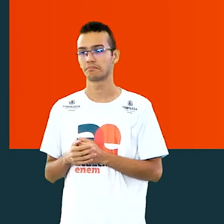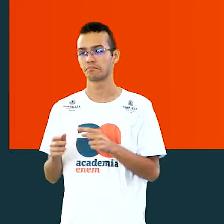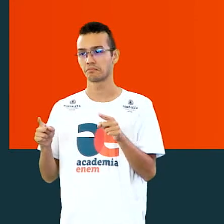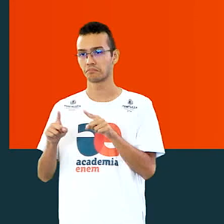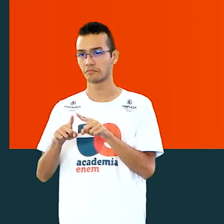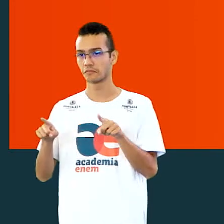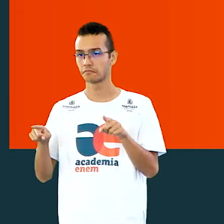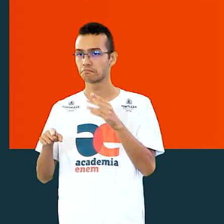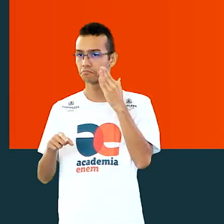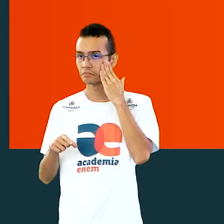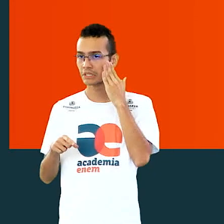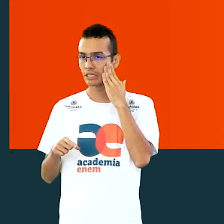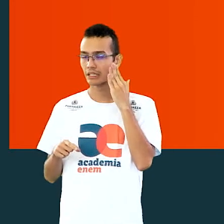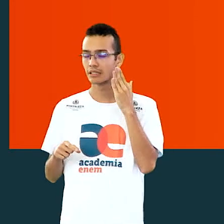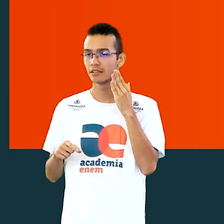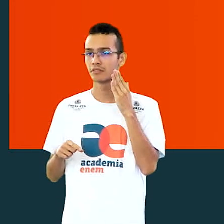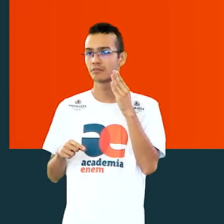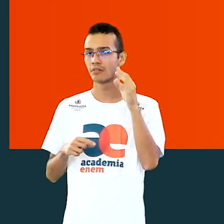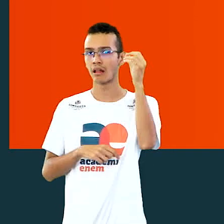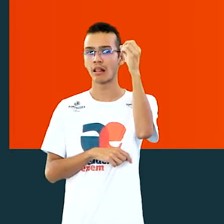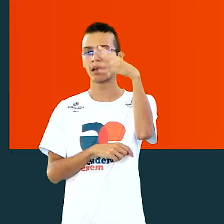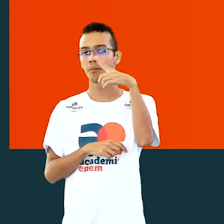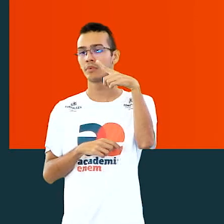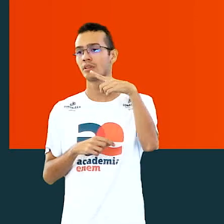qual era o rendimento dela em luz?